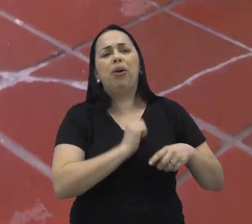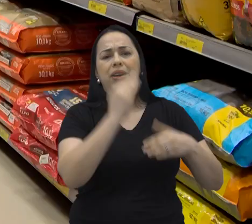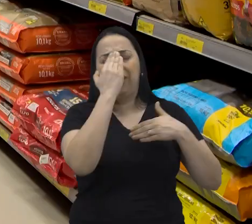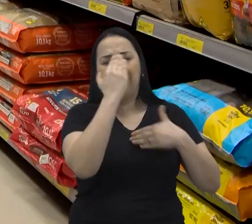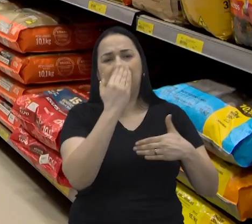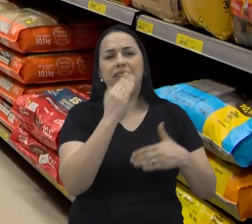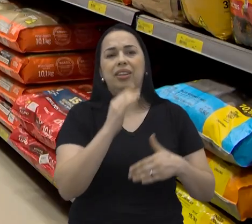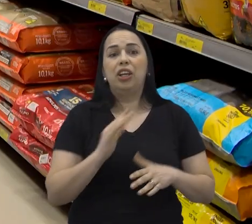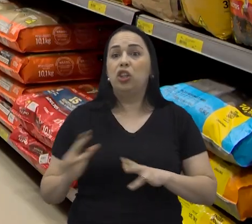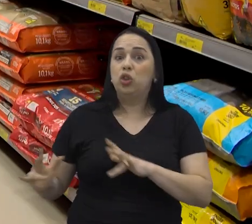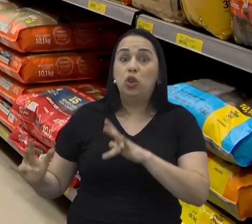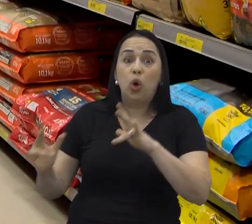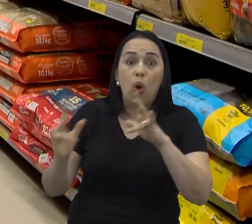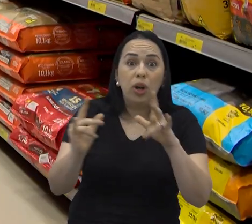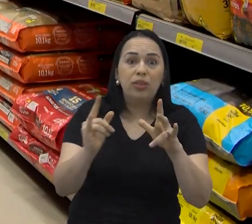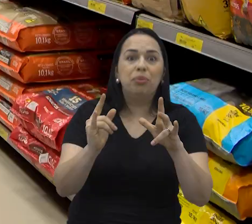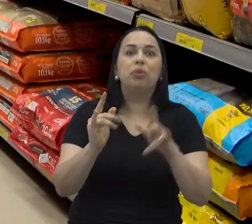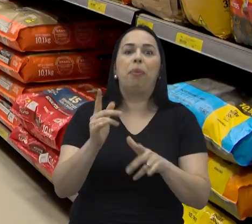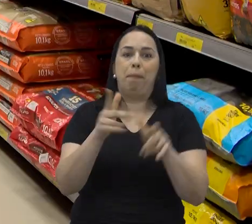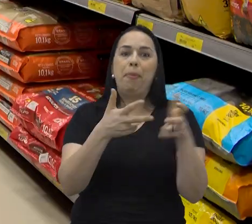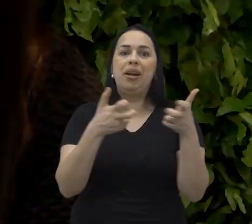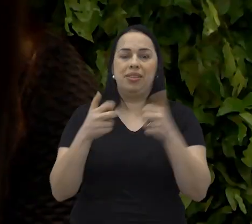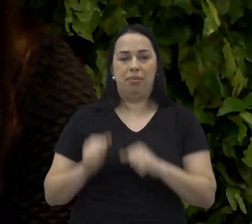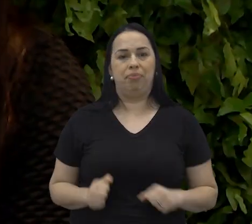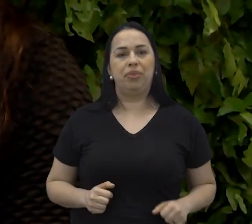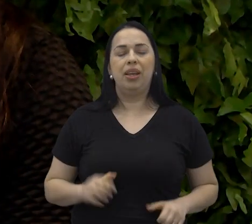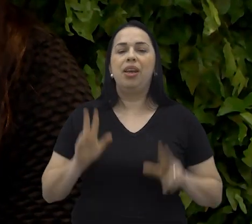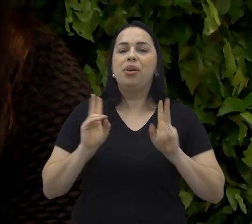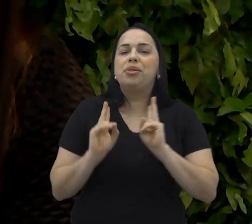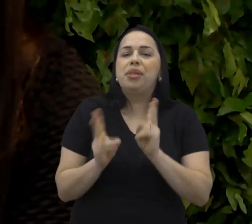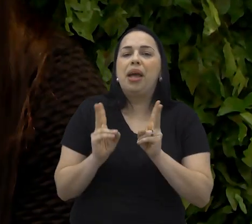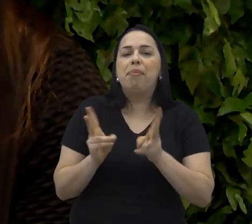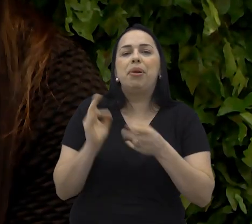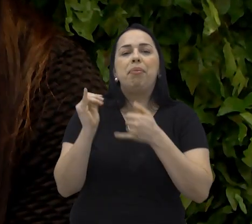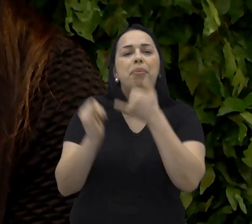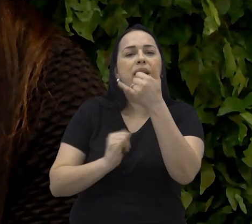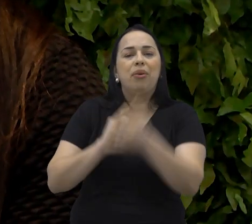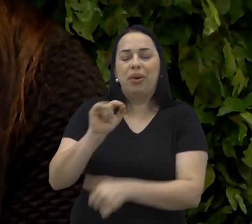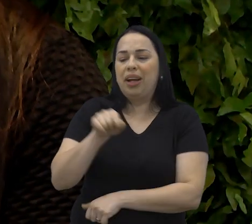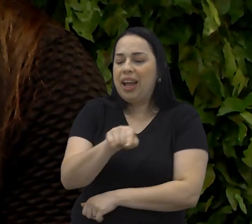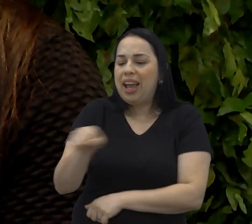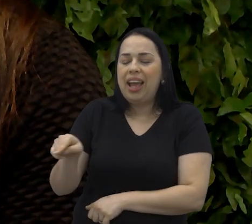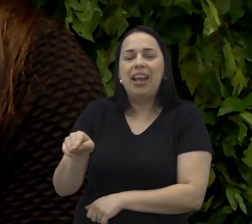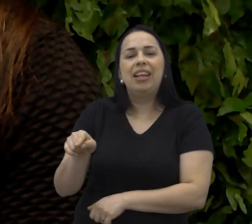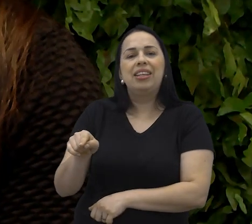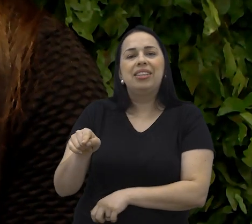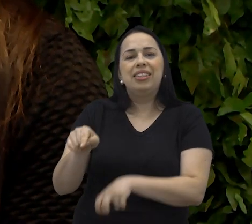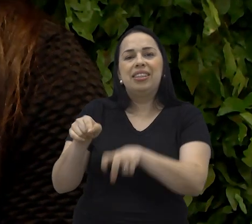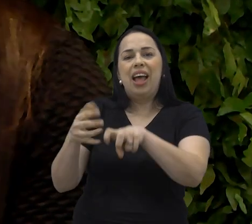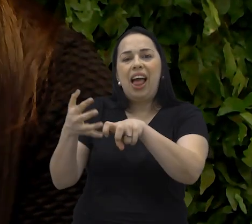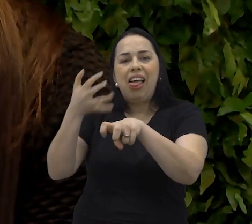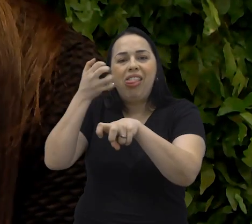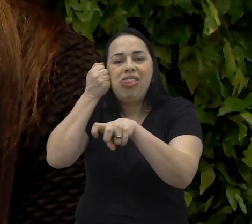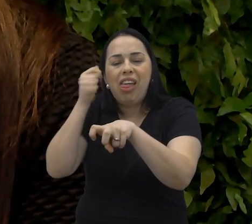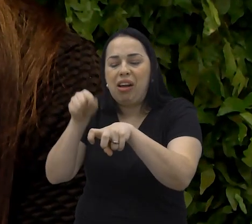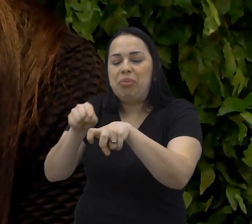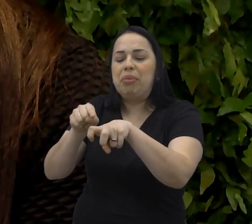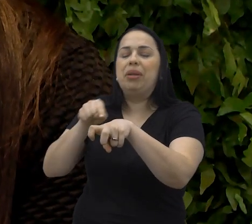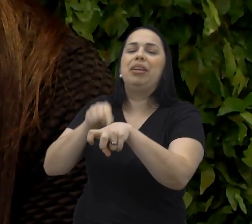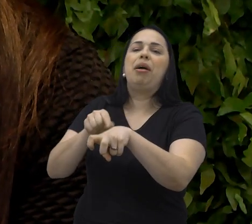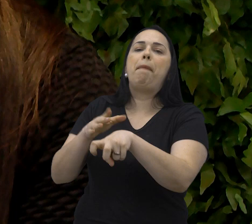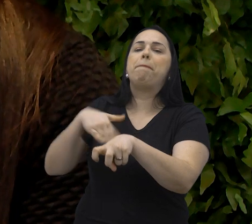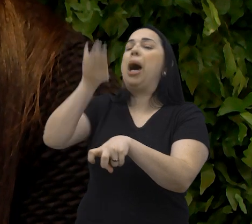novo lar é sentido por todas as famílias. Eu brinco que eles são os mais amorosos, que eles sabem que eles são os que mais